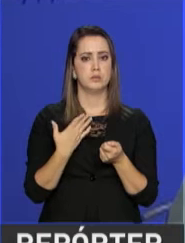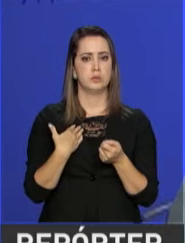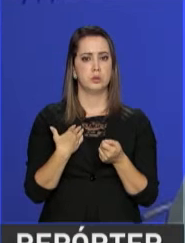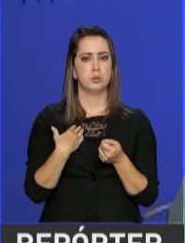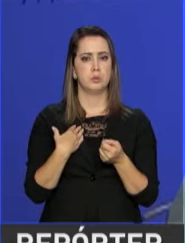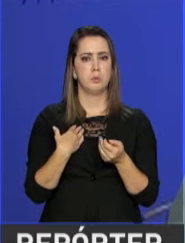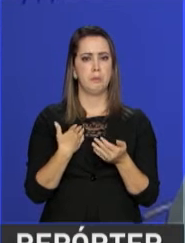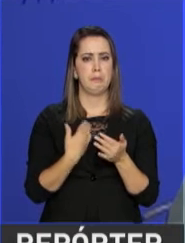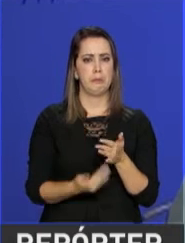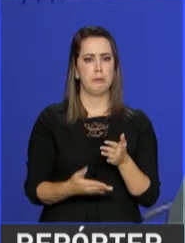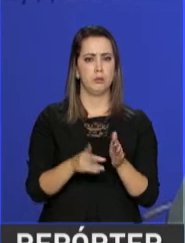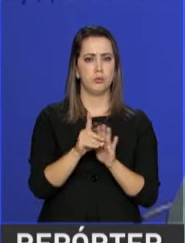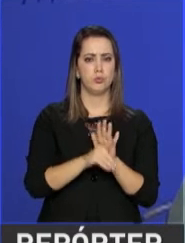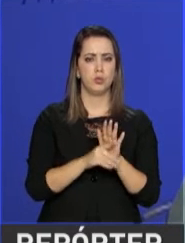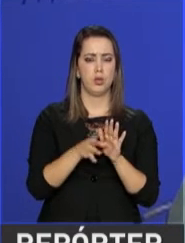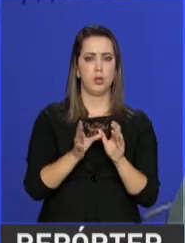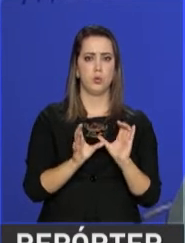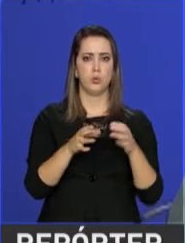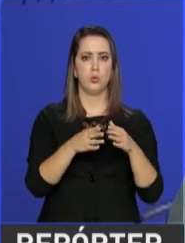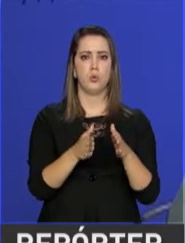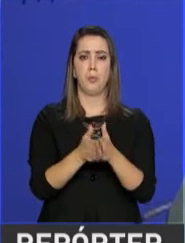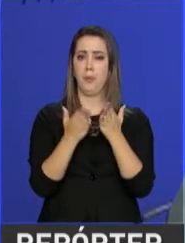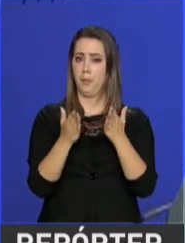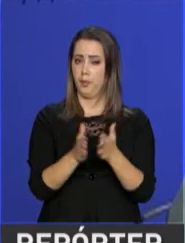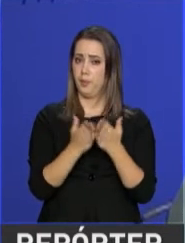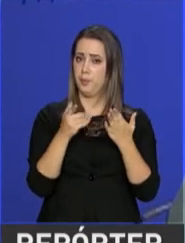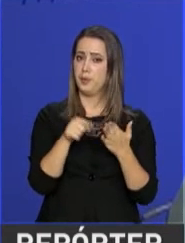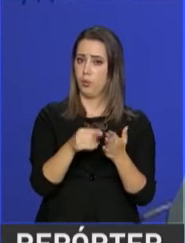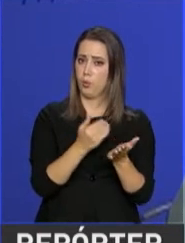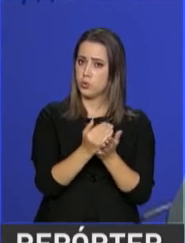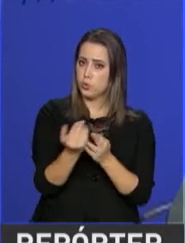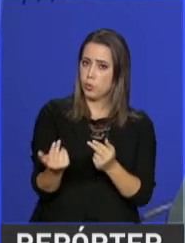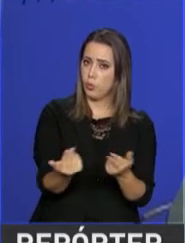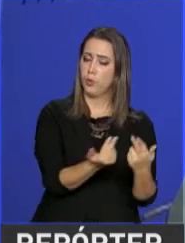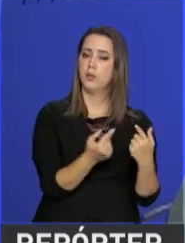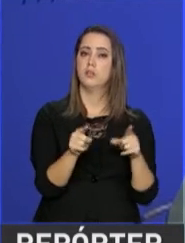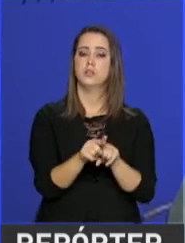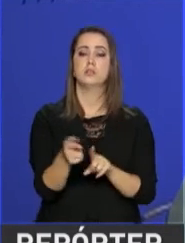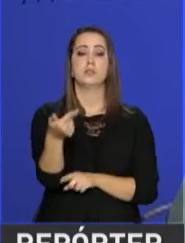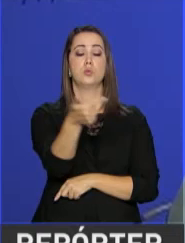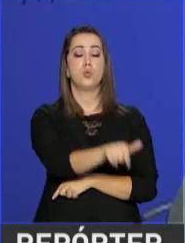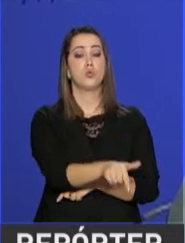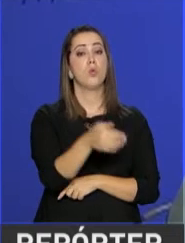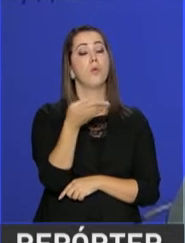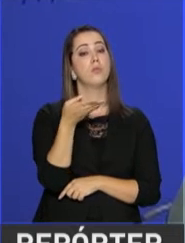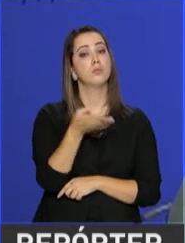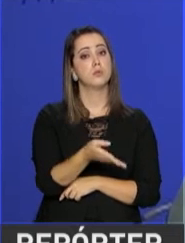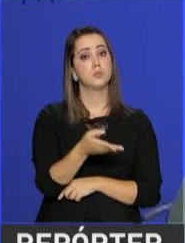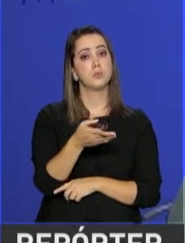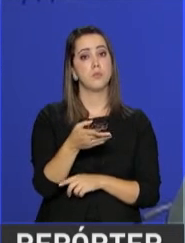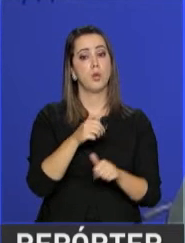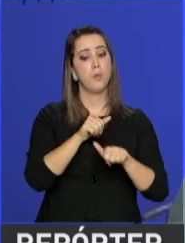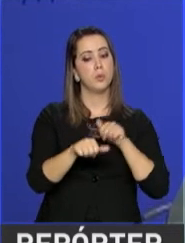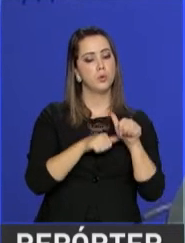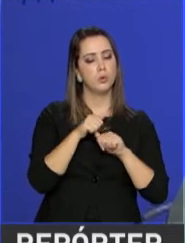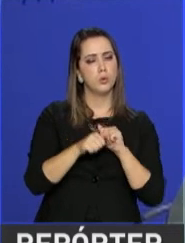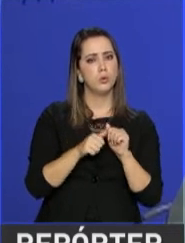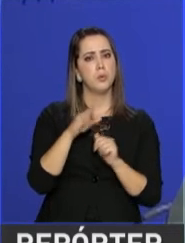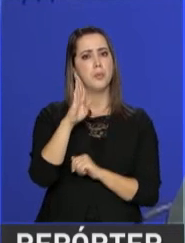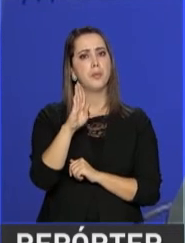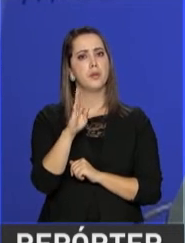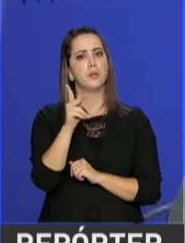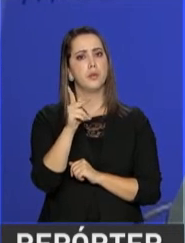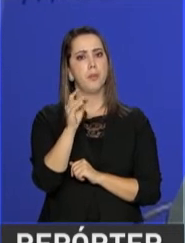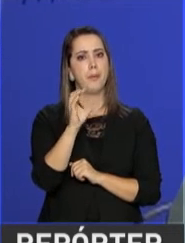aqueles que ganham os menores benefícios às pessoas menos privilegiadas então de novo é fez uma alteração para que o bc